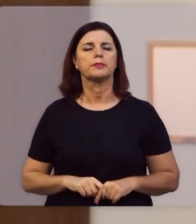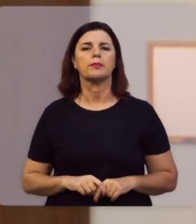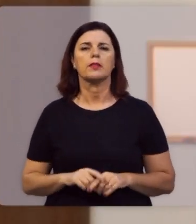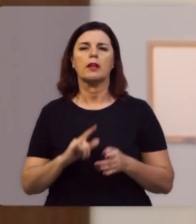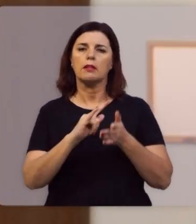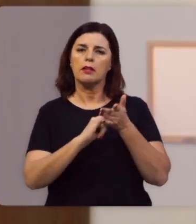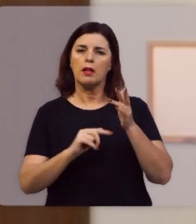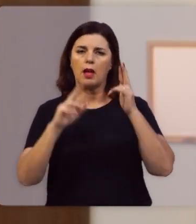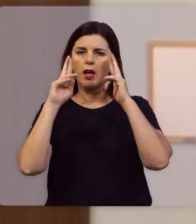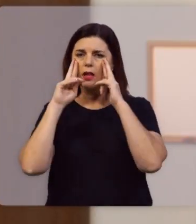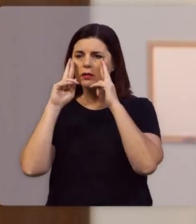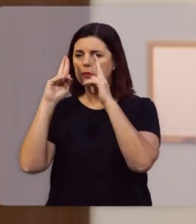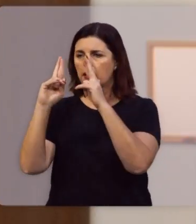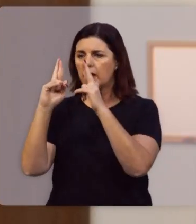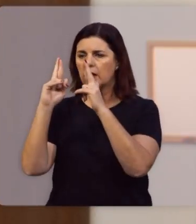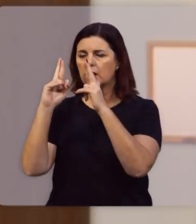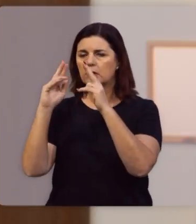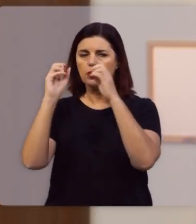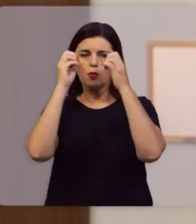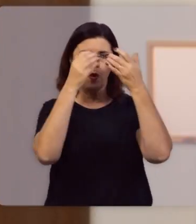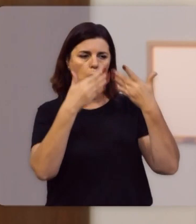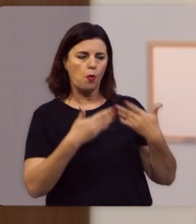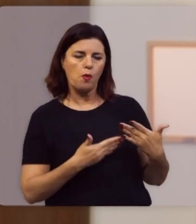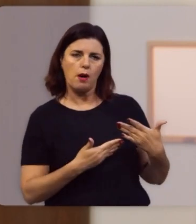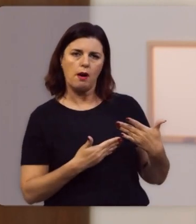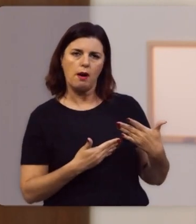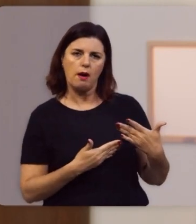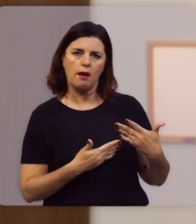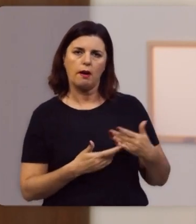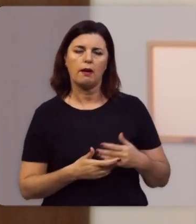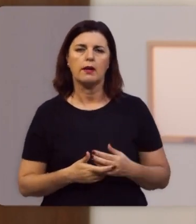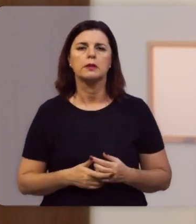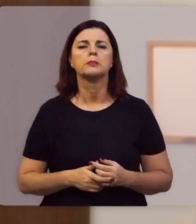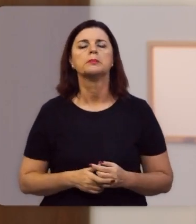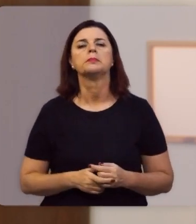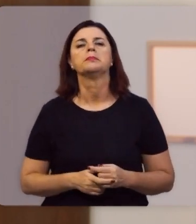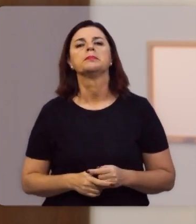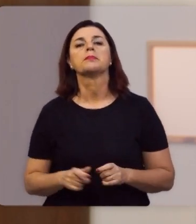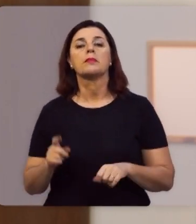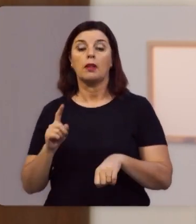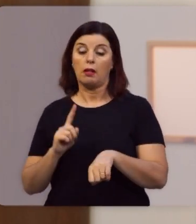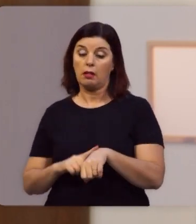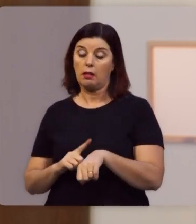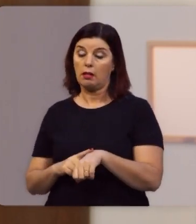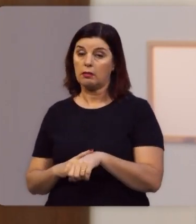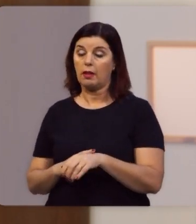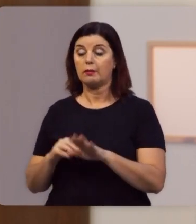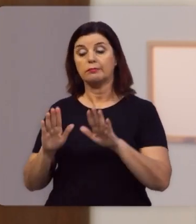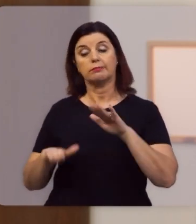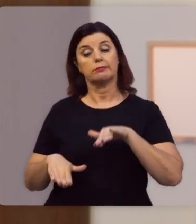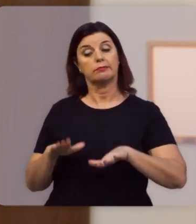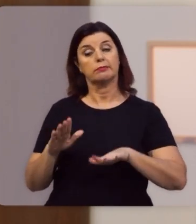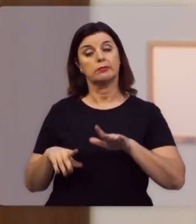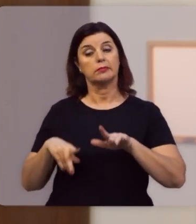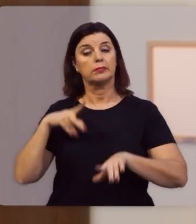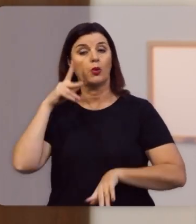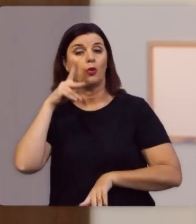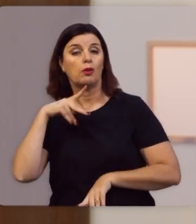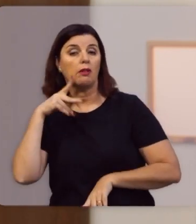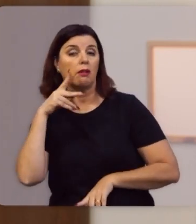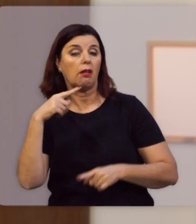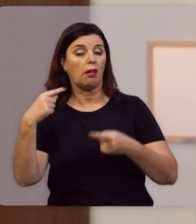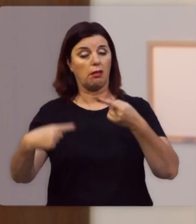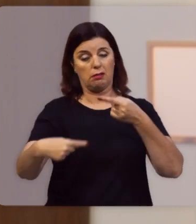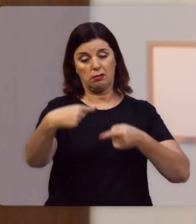diz respeito e Honra em tempos onde tantas vezes as polarizações